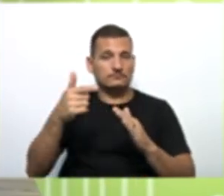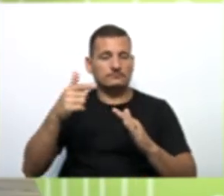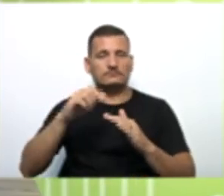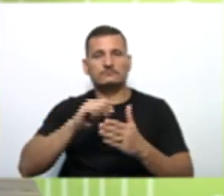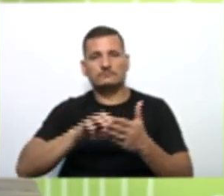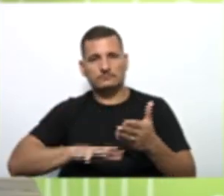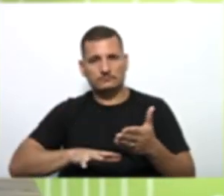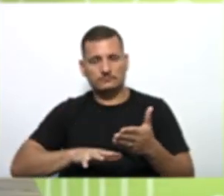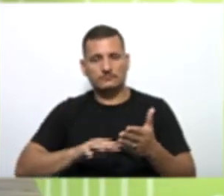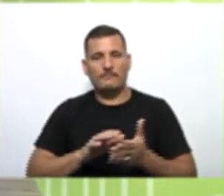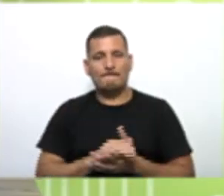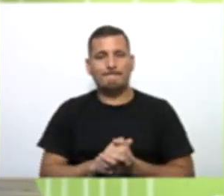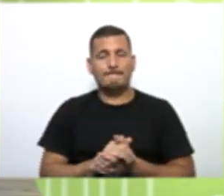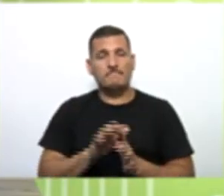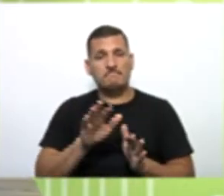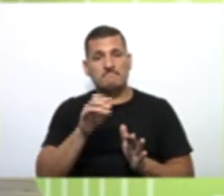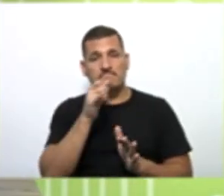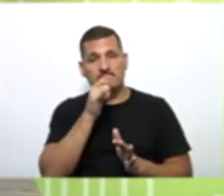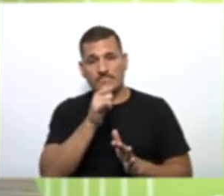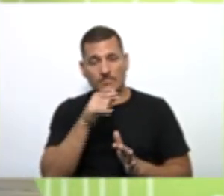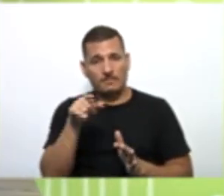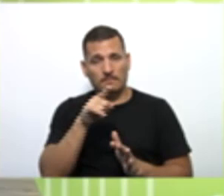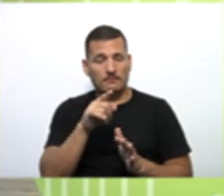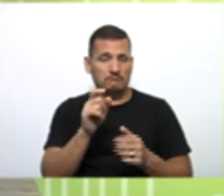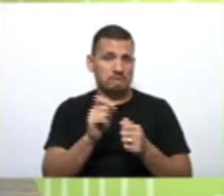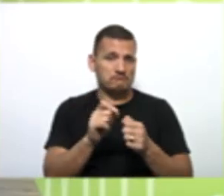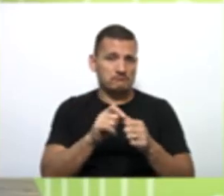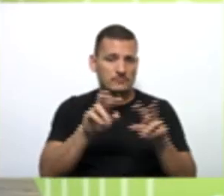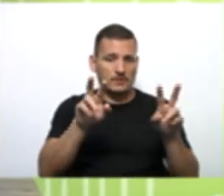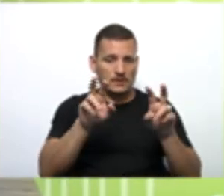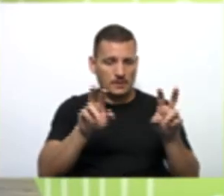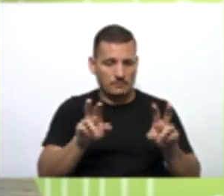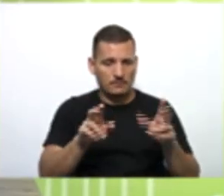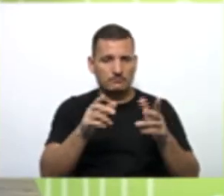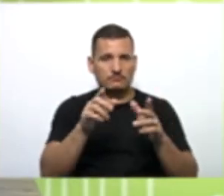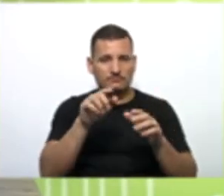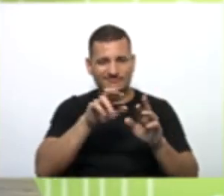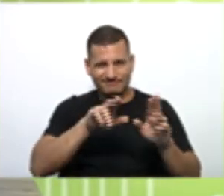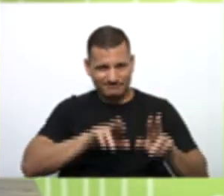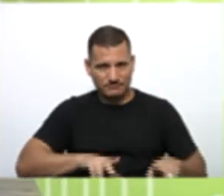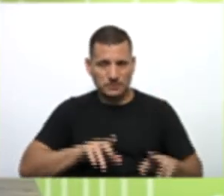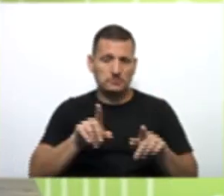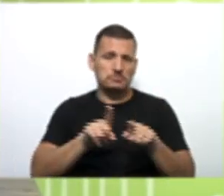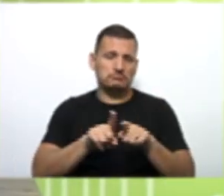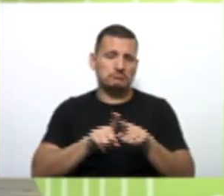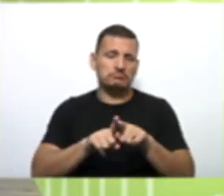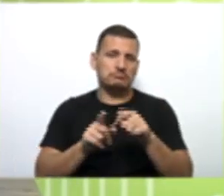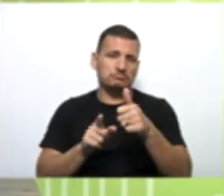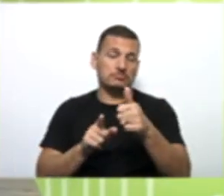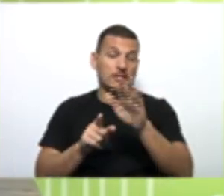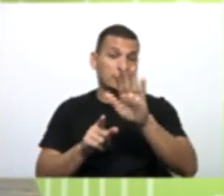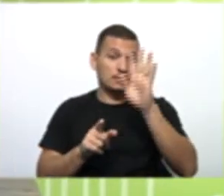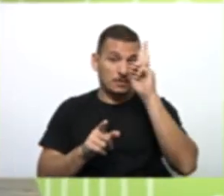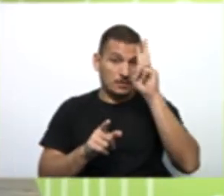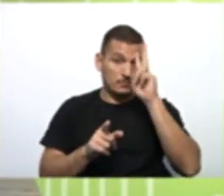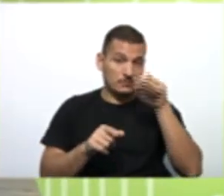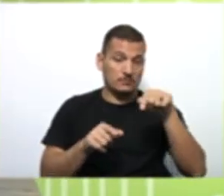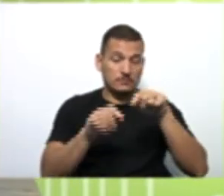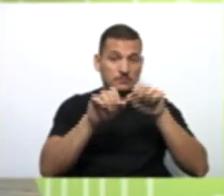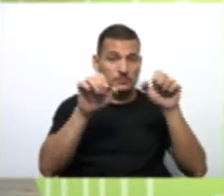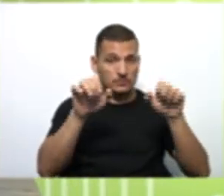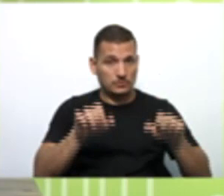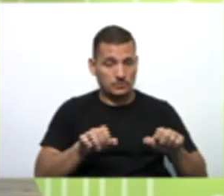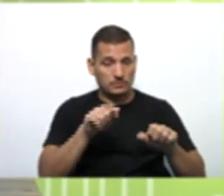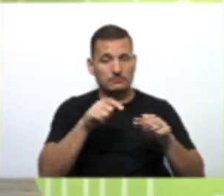atividade. Mas se vocês tiverem construído algo diferente, também é válido. Lembrem só de que essa estrutura tem que ter